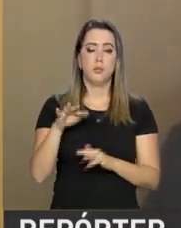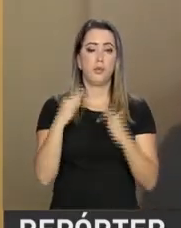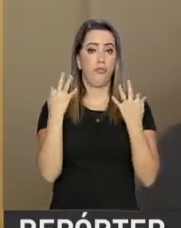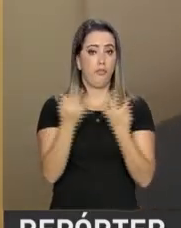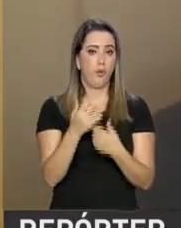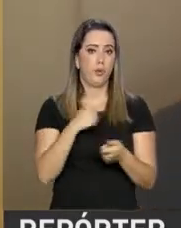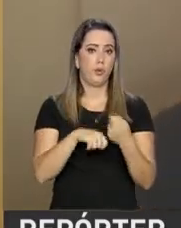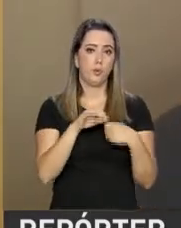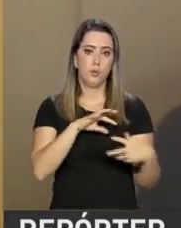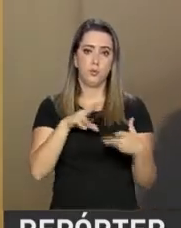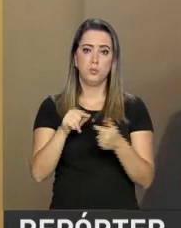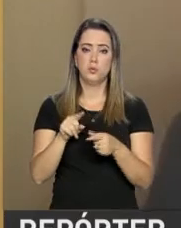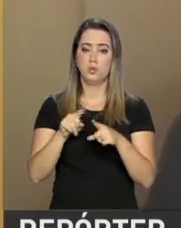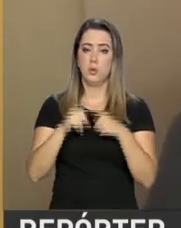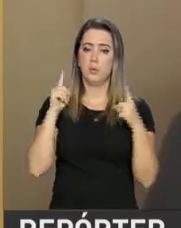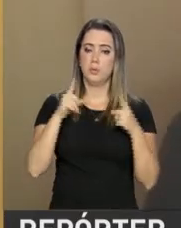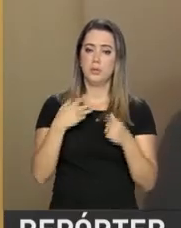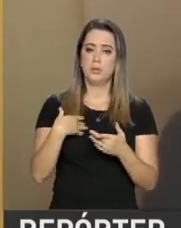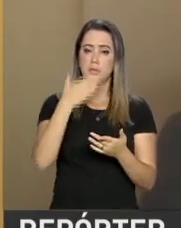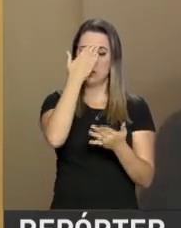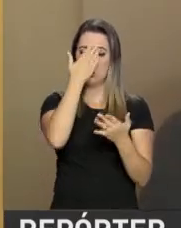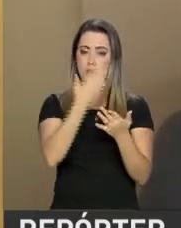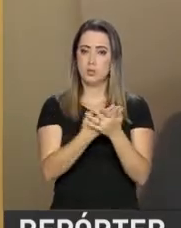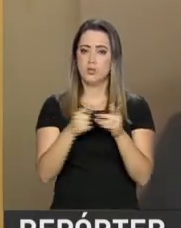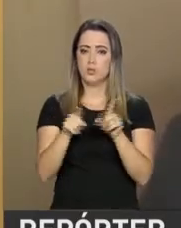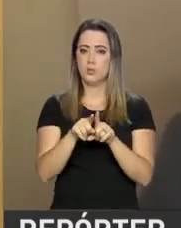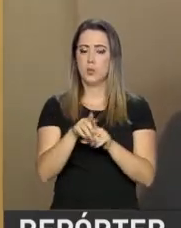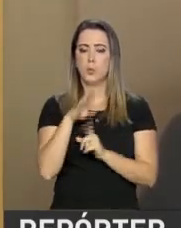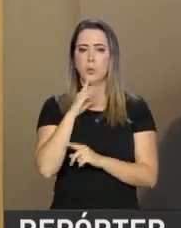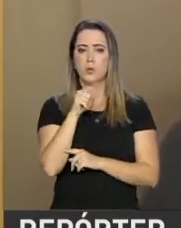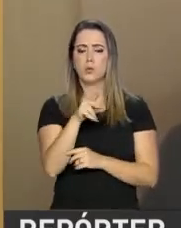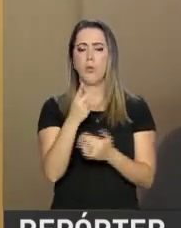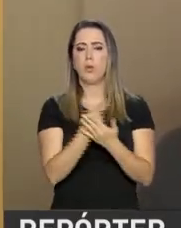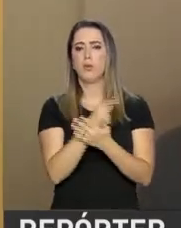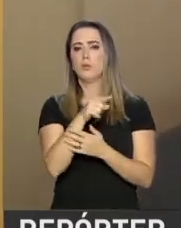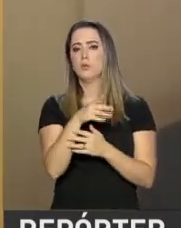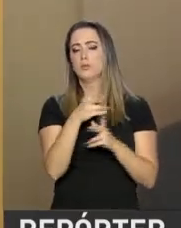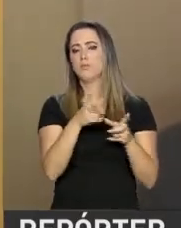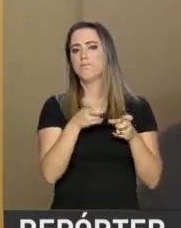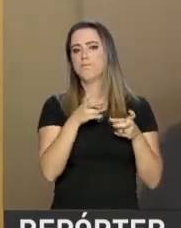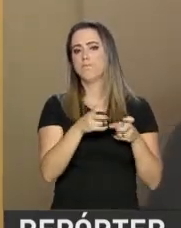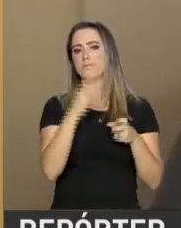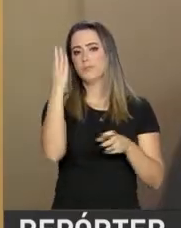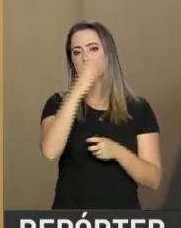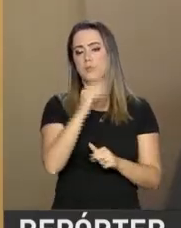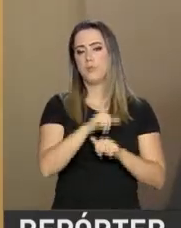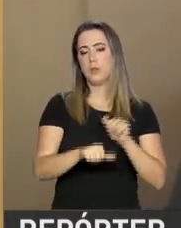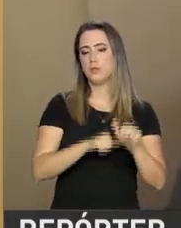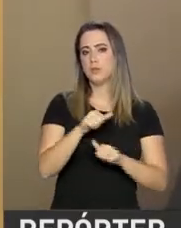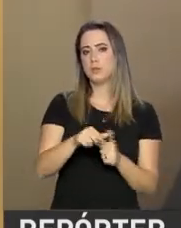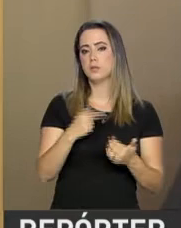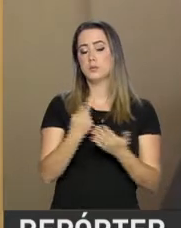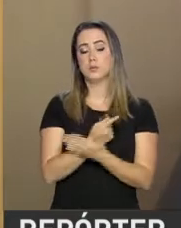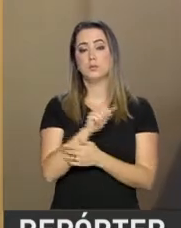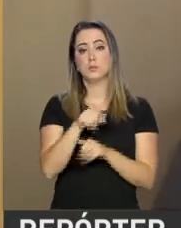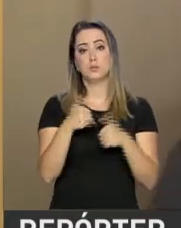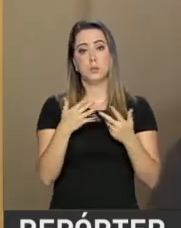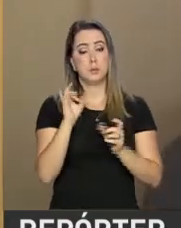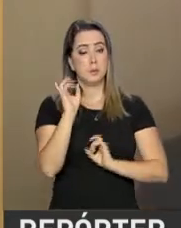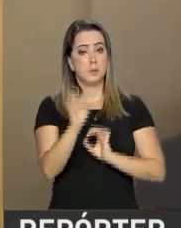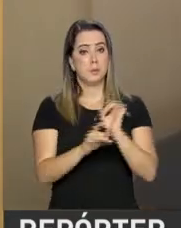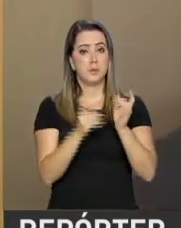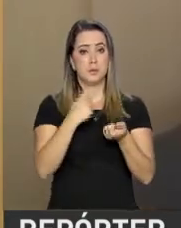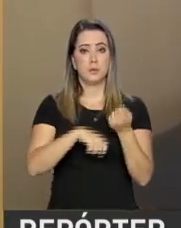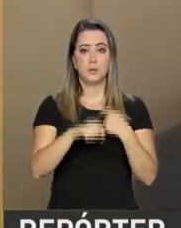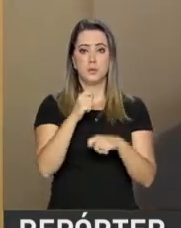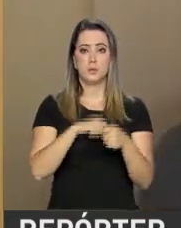evidentemente também comum a determinação de conhecer o que acontece no brasil as transformações que acontecem em especial na